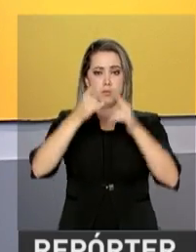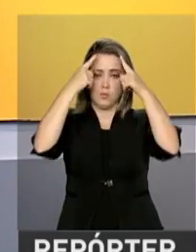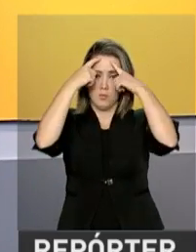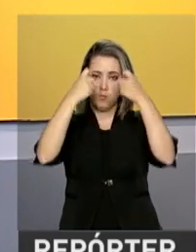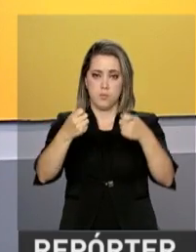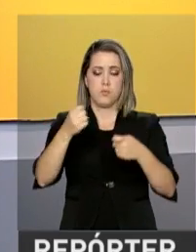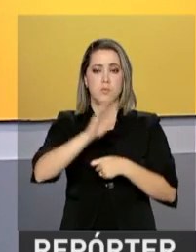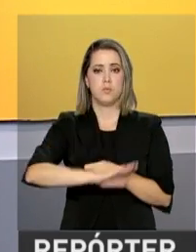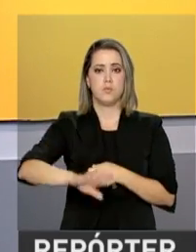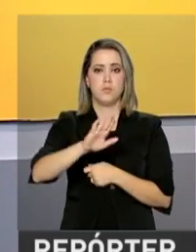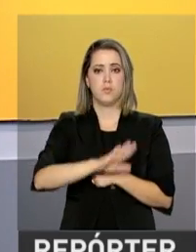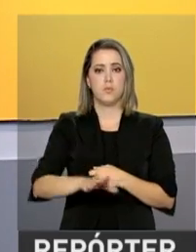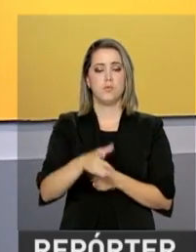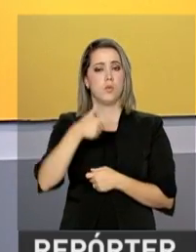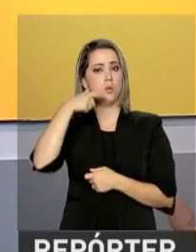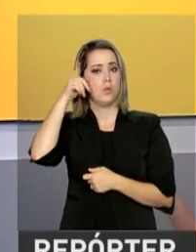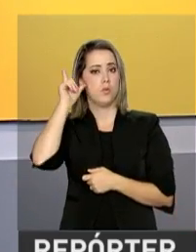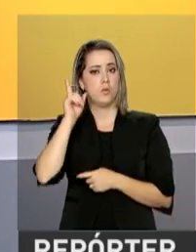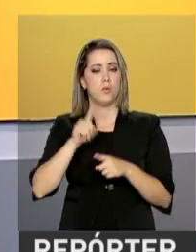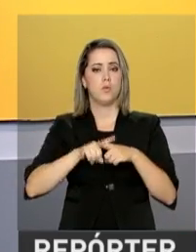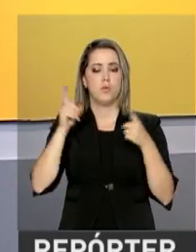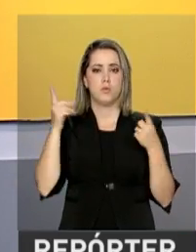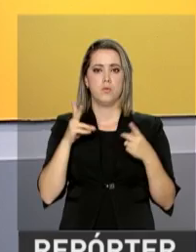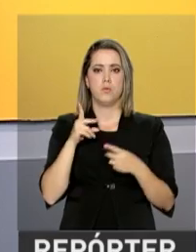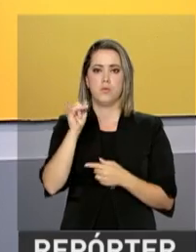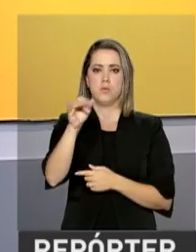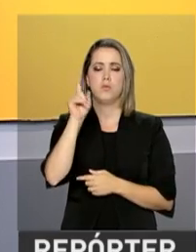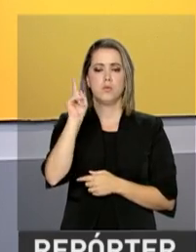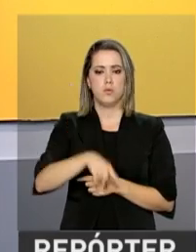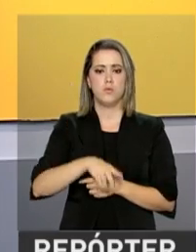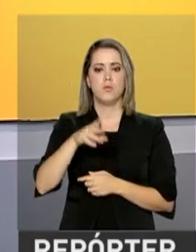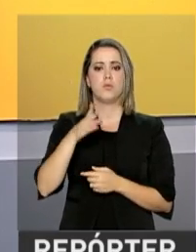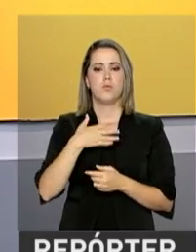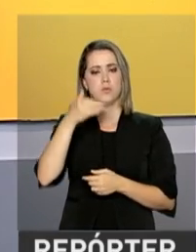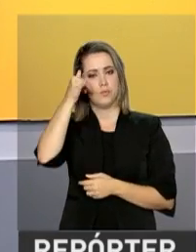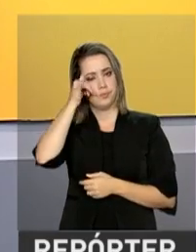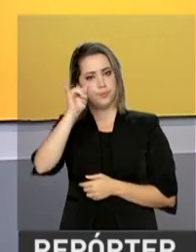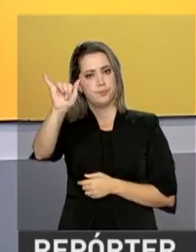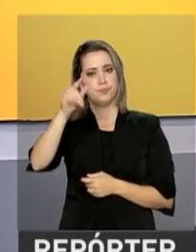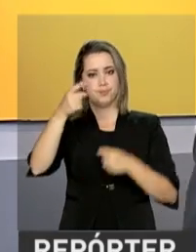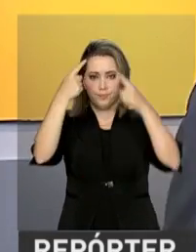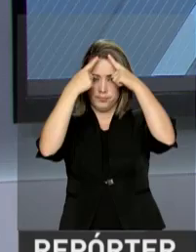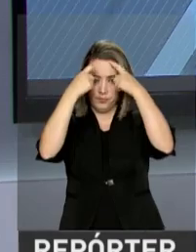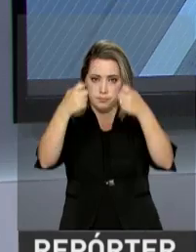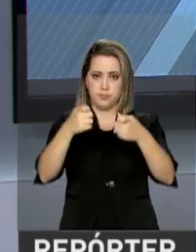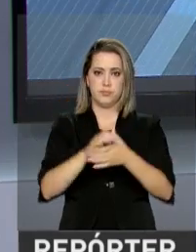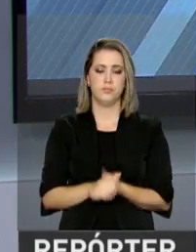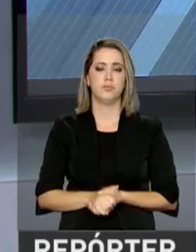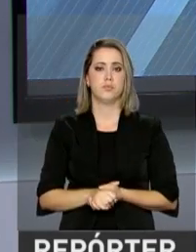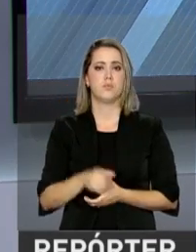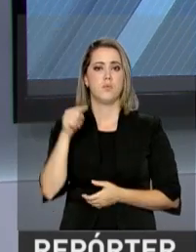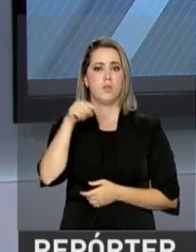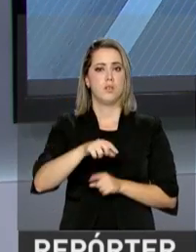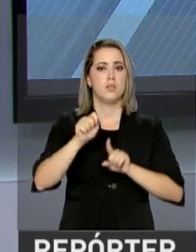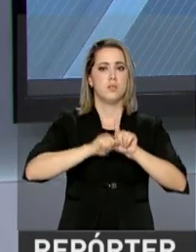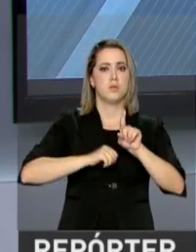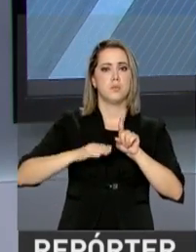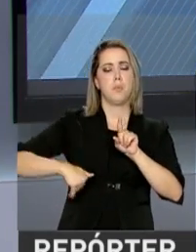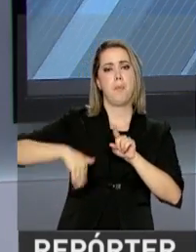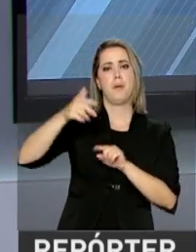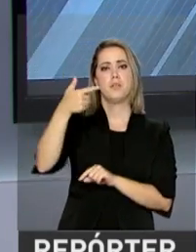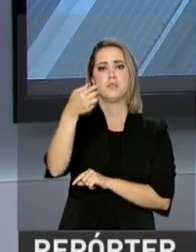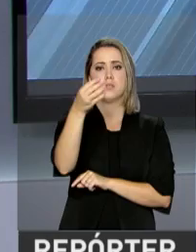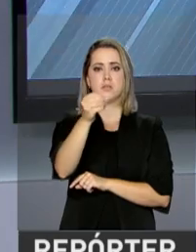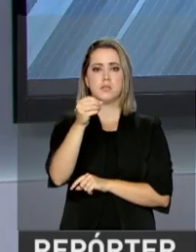crianças e adolescentes foi ontem mas é claro todo dia é dia de combater esse tipo de violência né E neste mês mais de 70